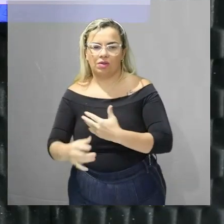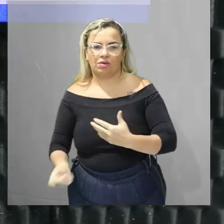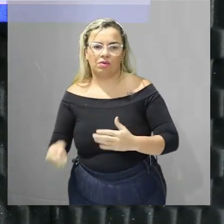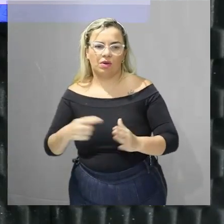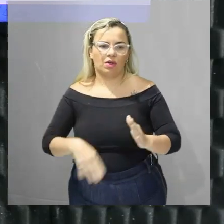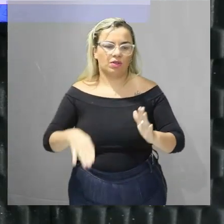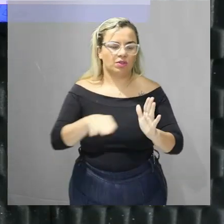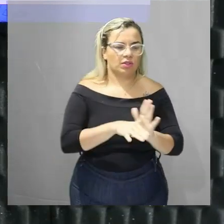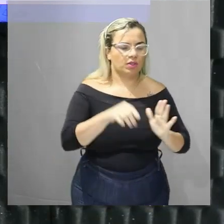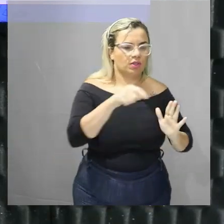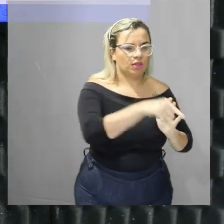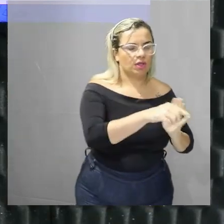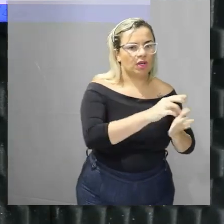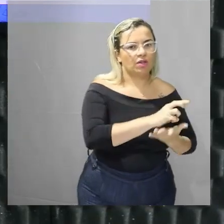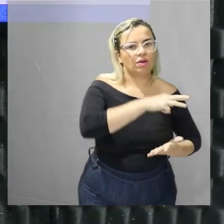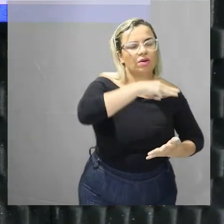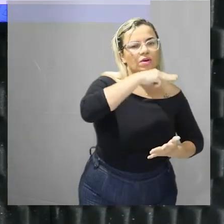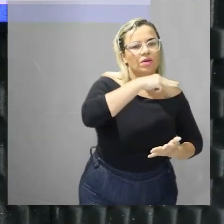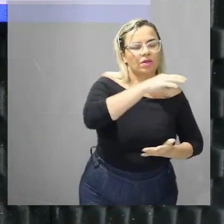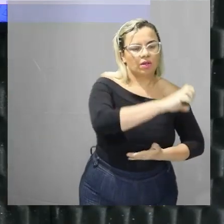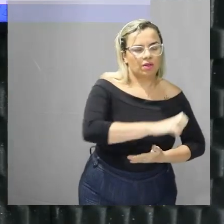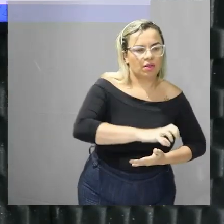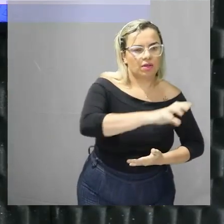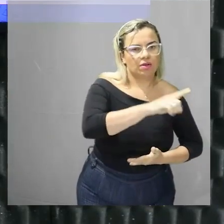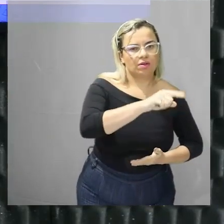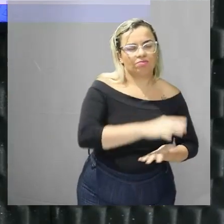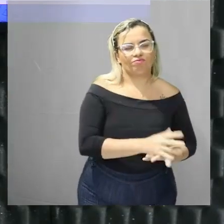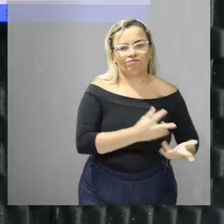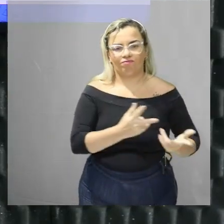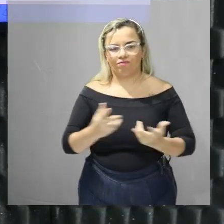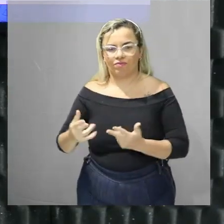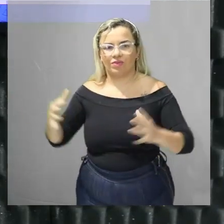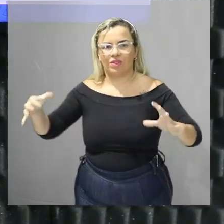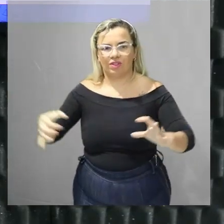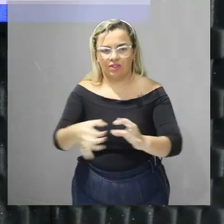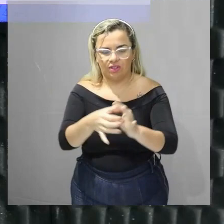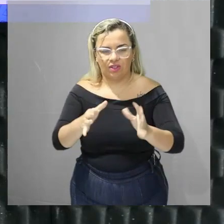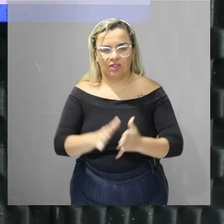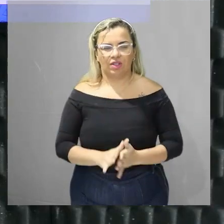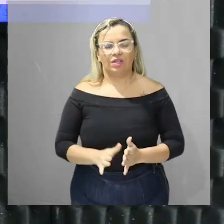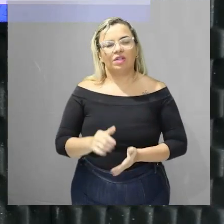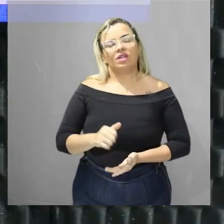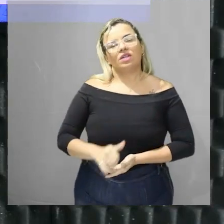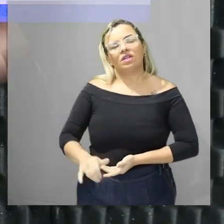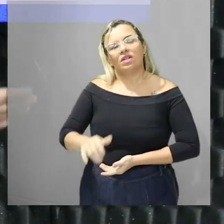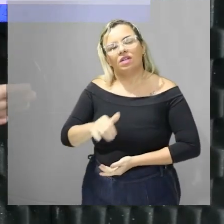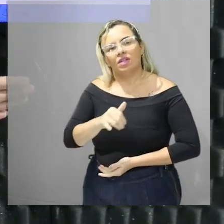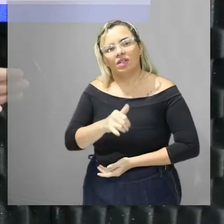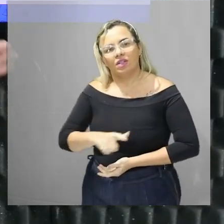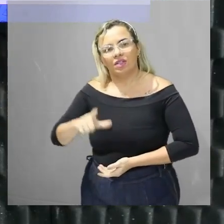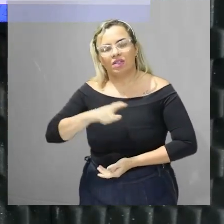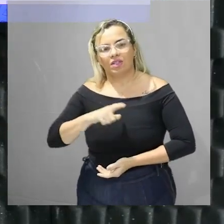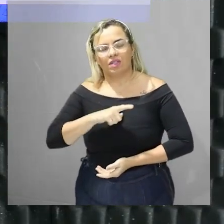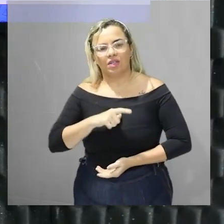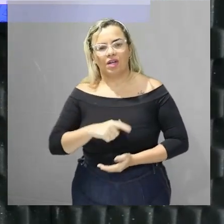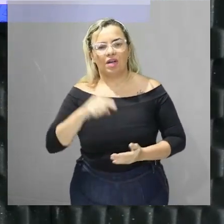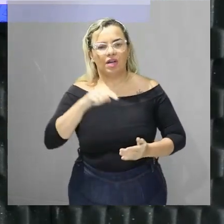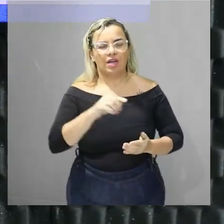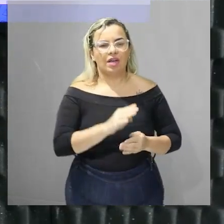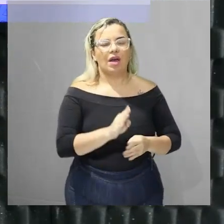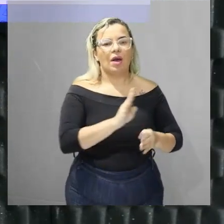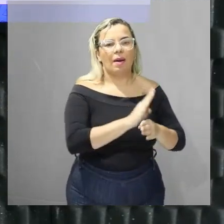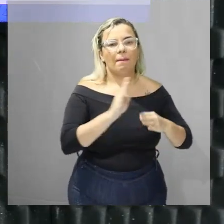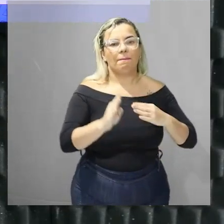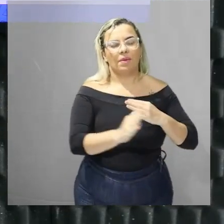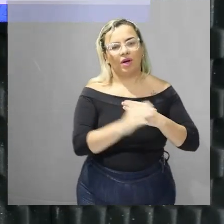malha urbana. Isso é conurbação. Existem bairros aqui, inclusive em São Luís, aqui na nossa grande ilha, que em uma rua tu está em São Luís, na outra